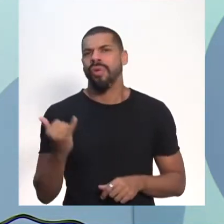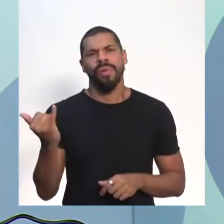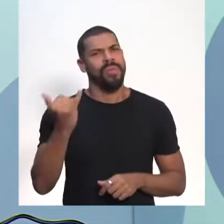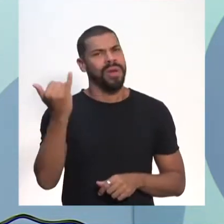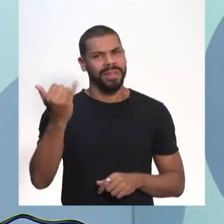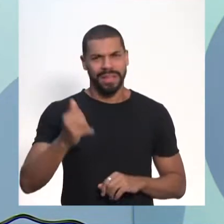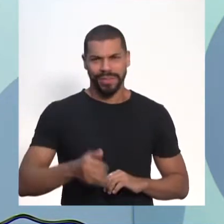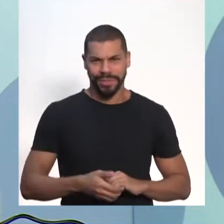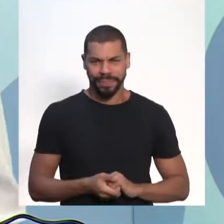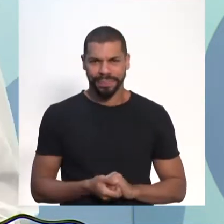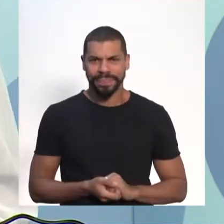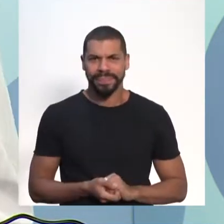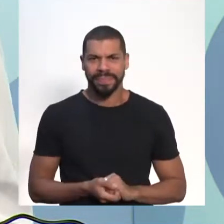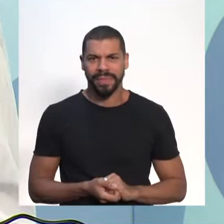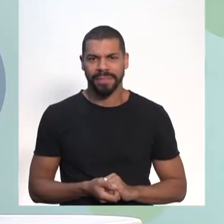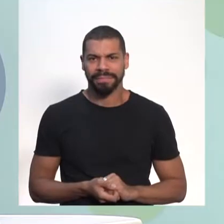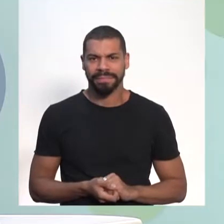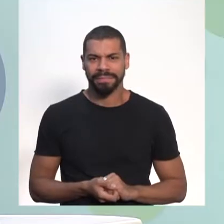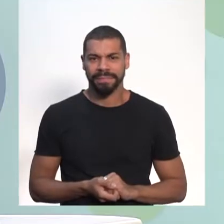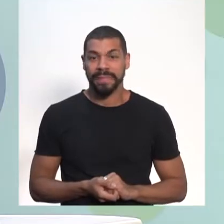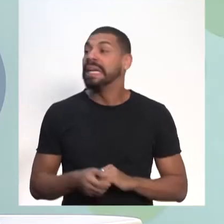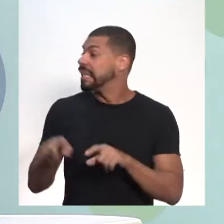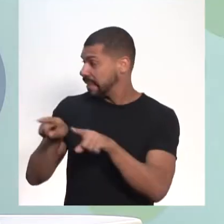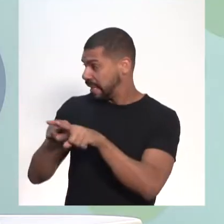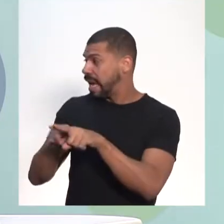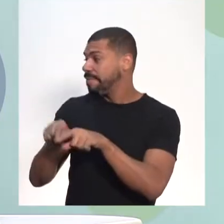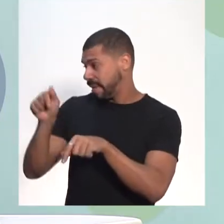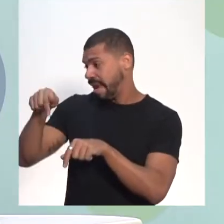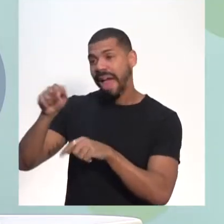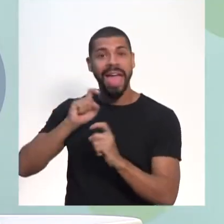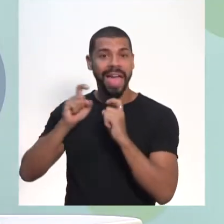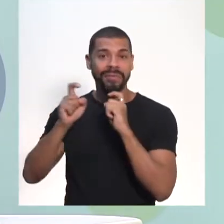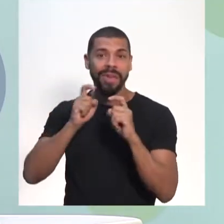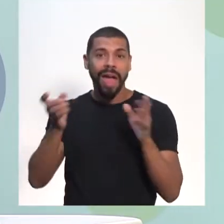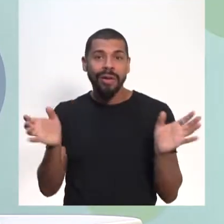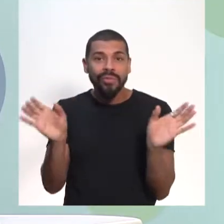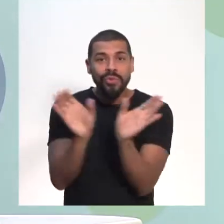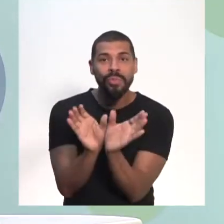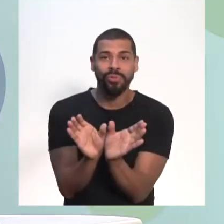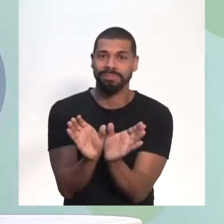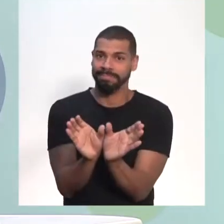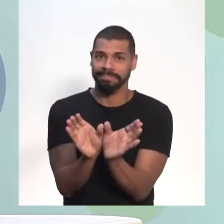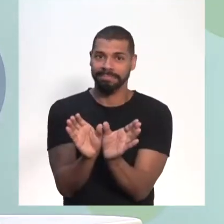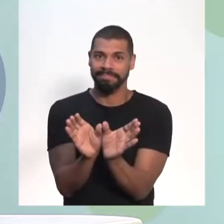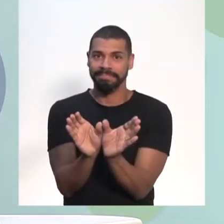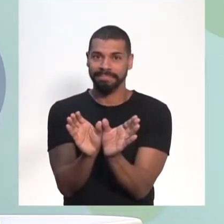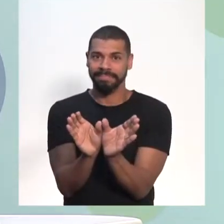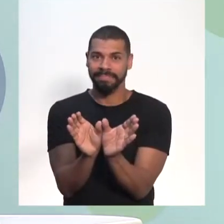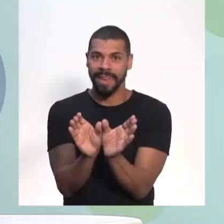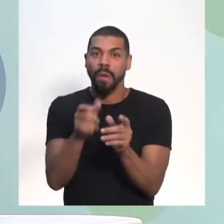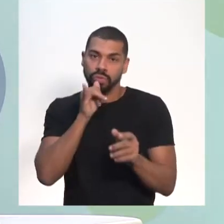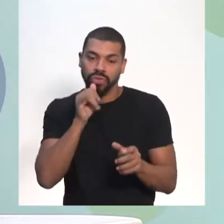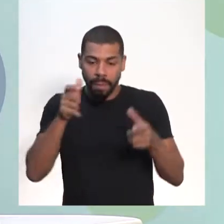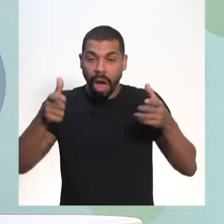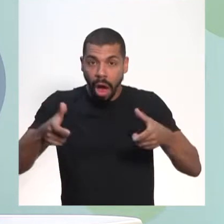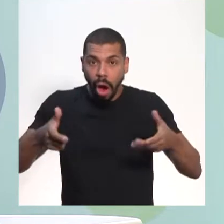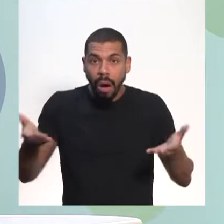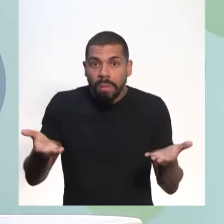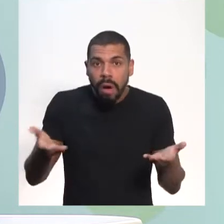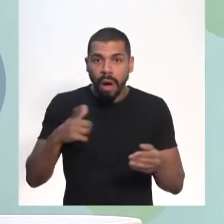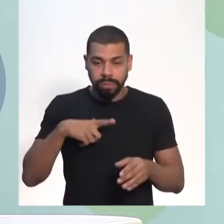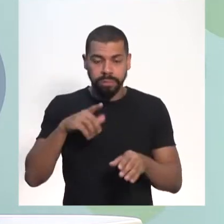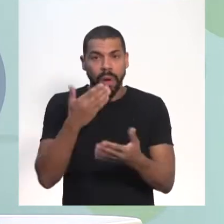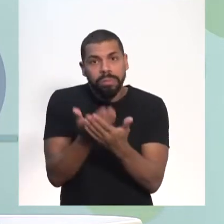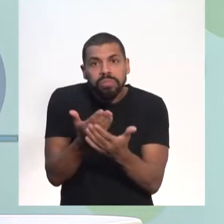muitíssimo importantes. Sim, e aí é o outro aspecto da TPC, que é coletivo, né? Então, é um espaço de formação, de estudo, e é um